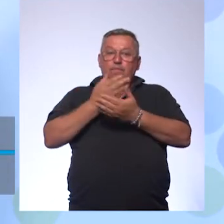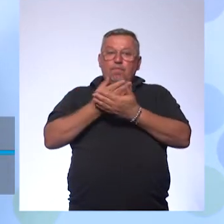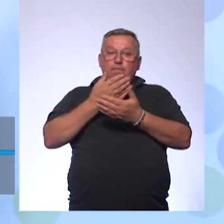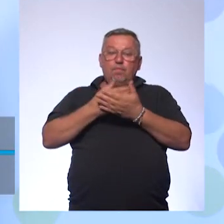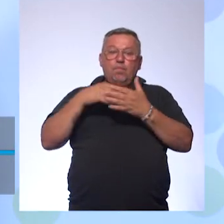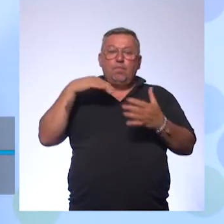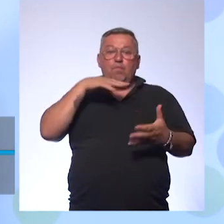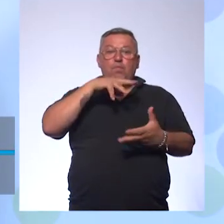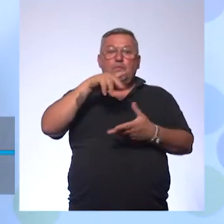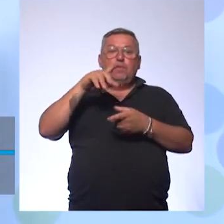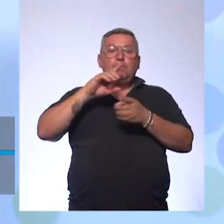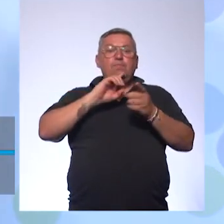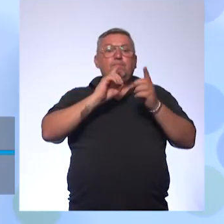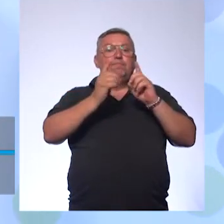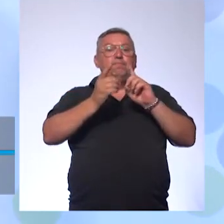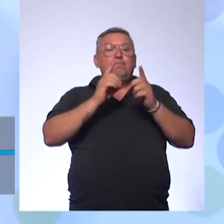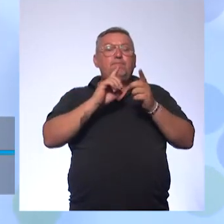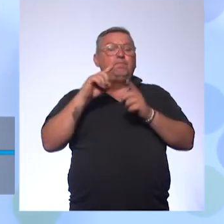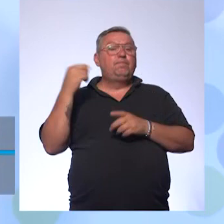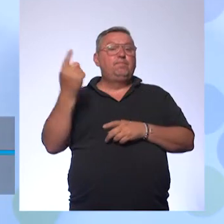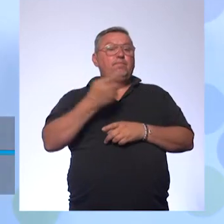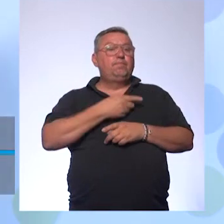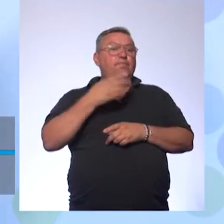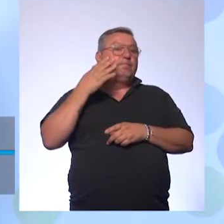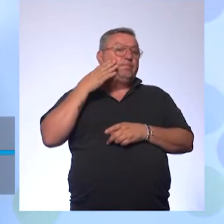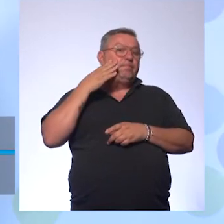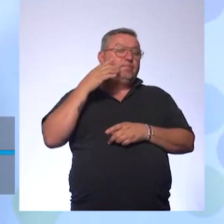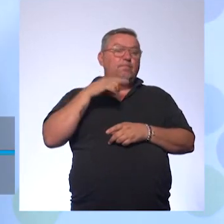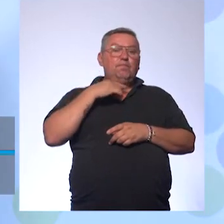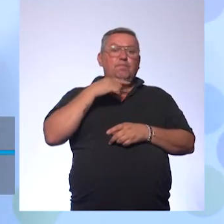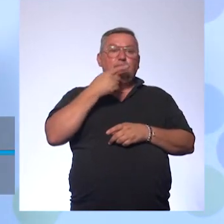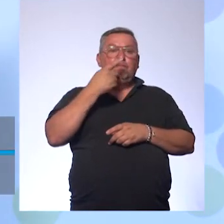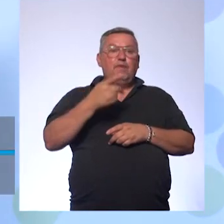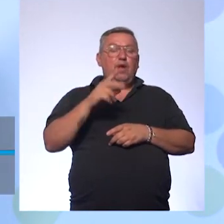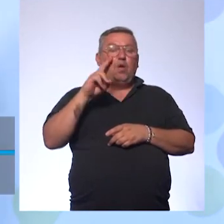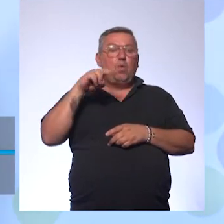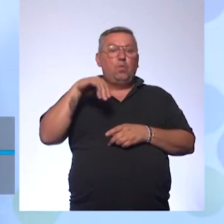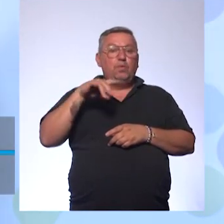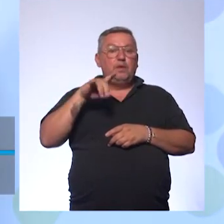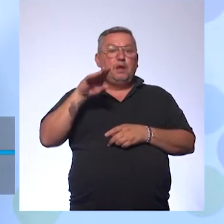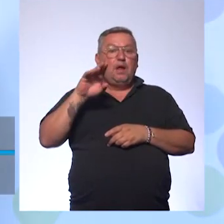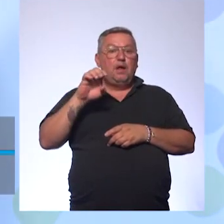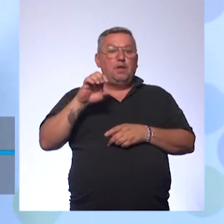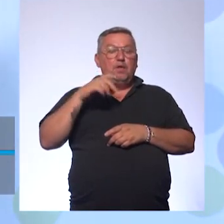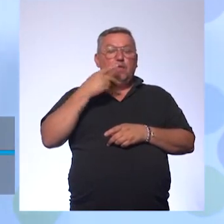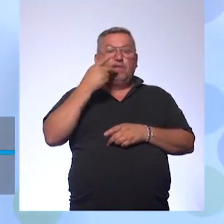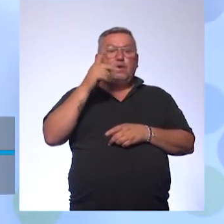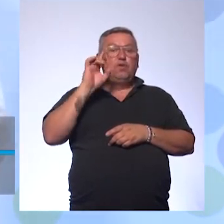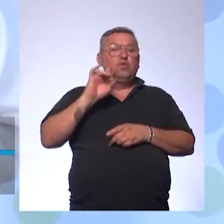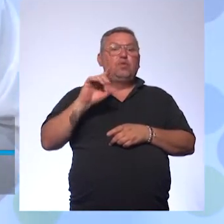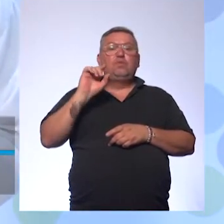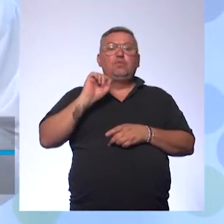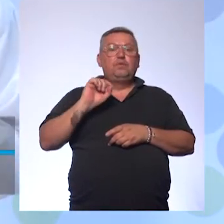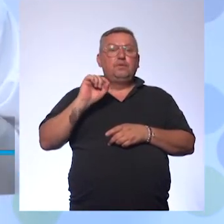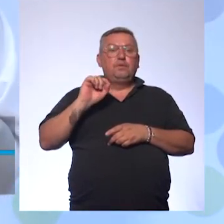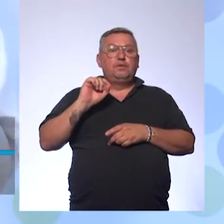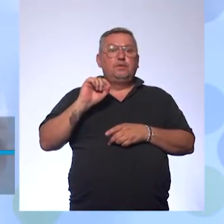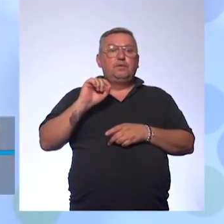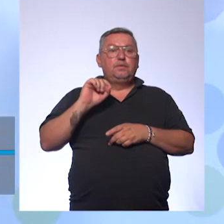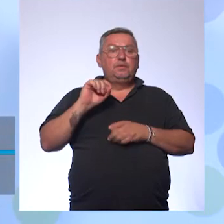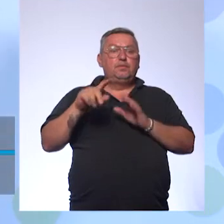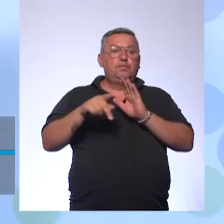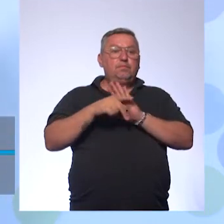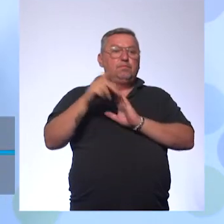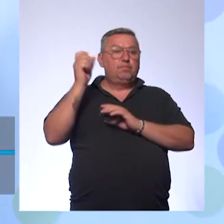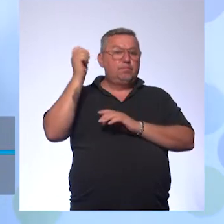Bauru não, ainda não. Olha, então, você tem convite aqui para ir para Bauru comer o verdadeiro Bauru, conhecer a terra. O